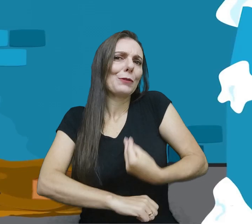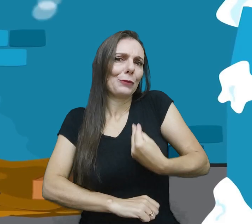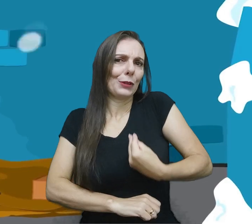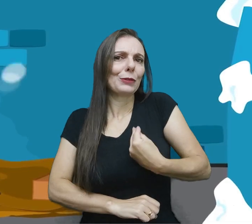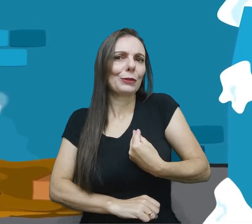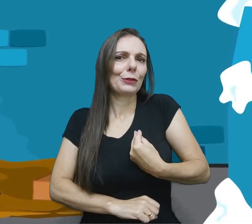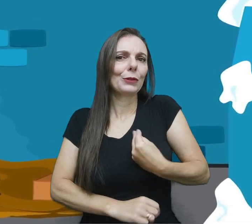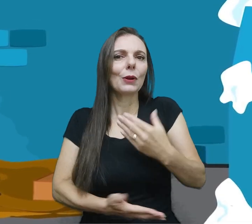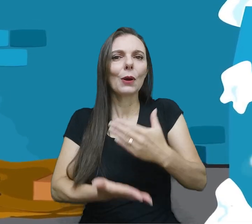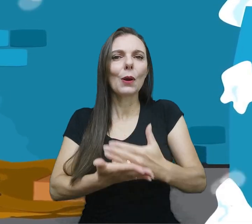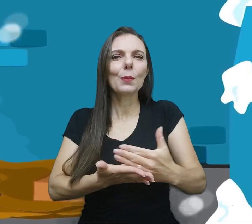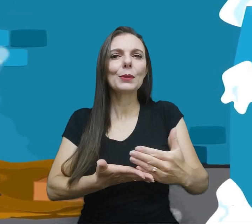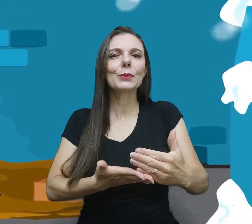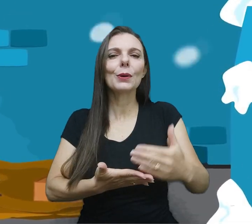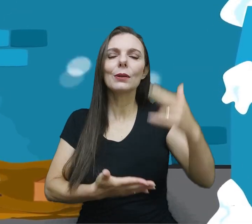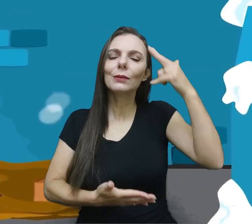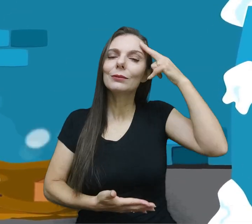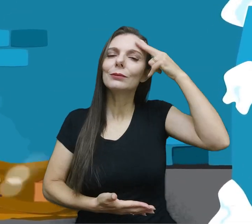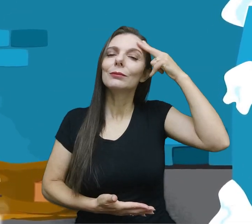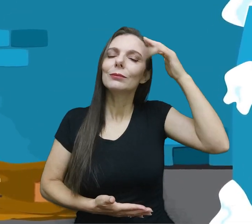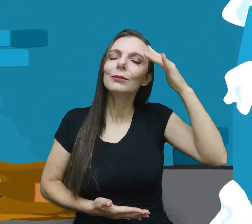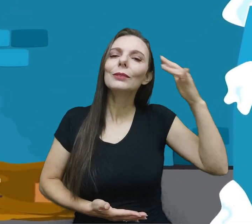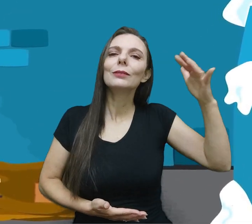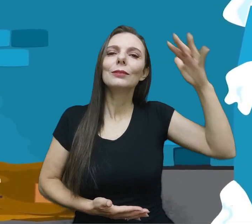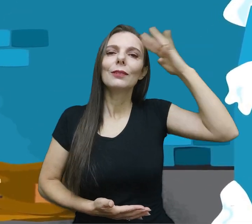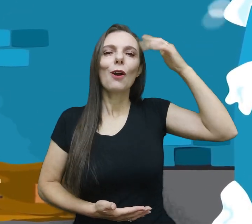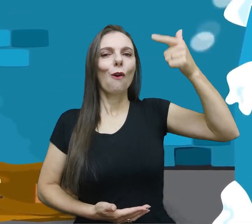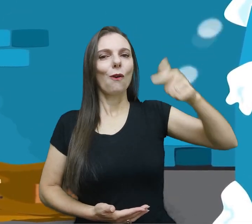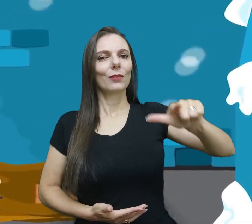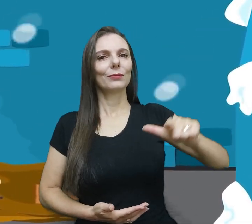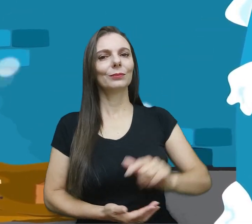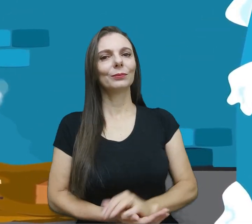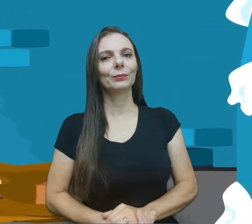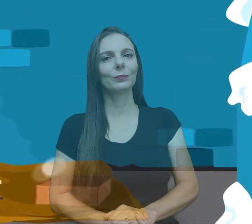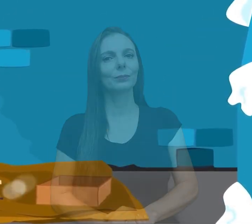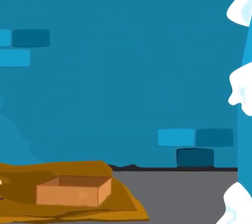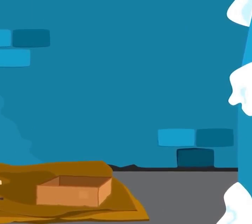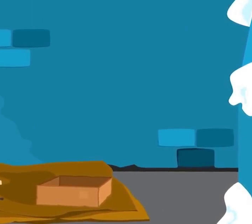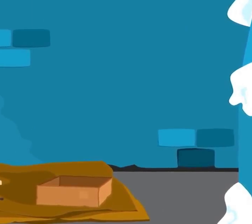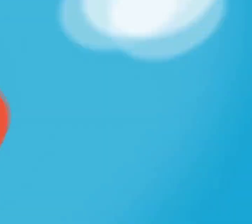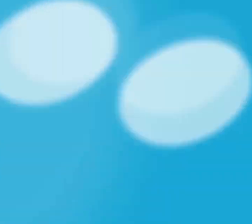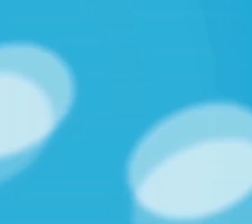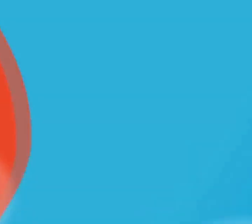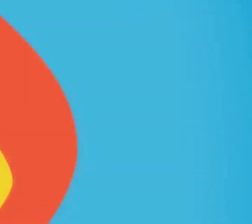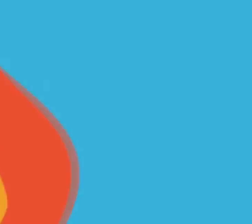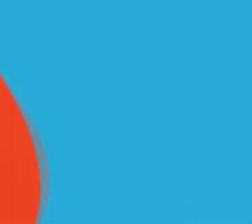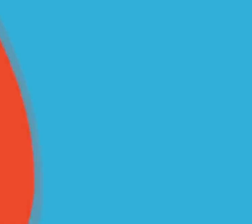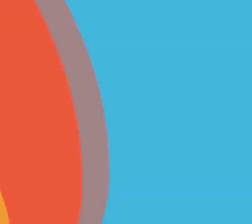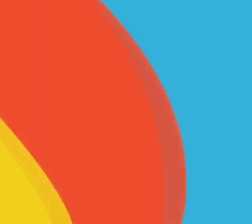no meio da rua e começou a sonhar mais uma vez.